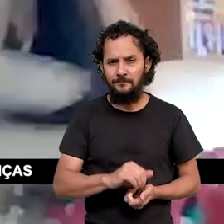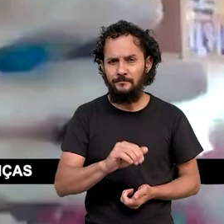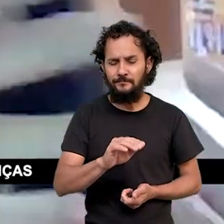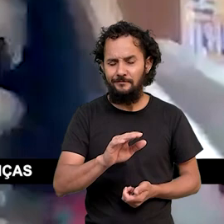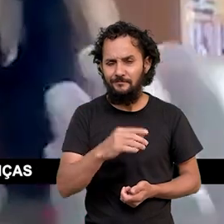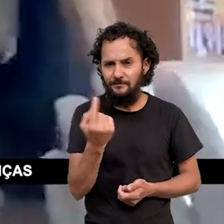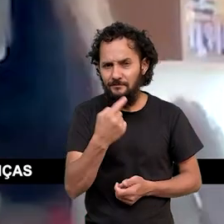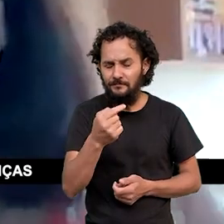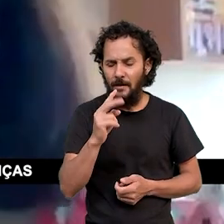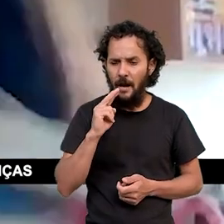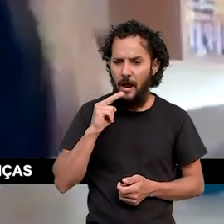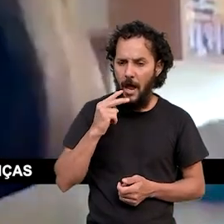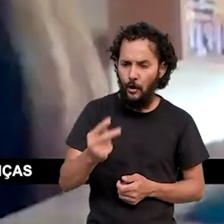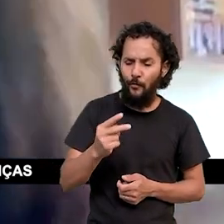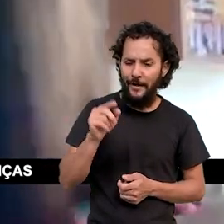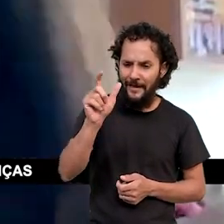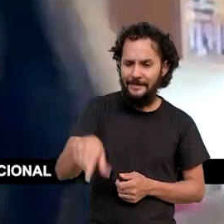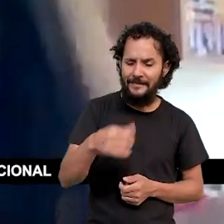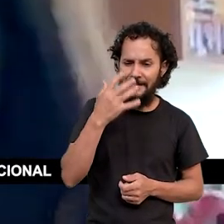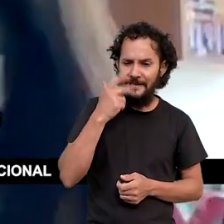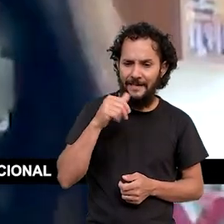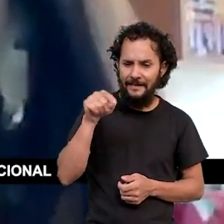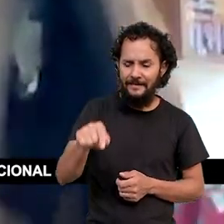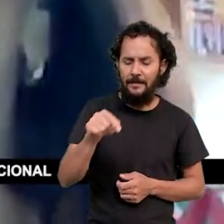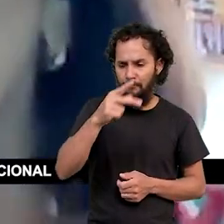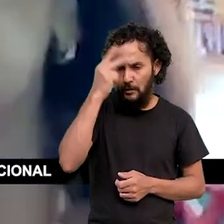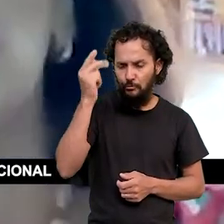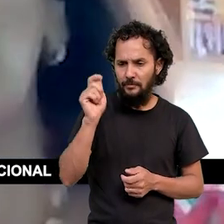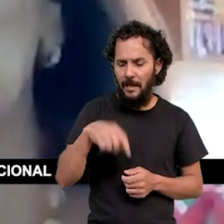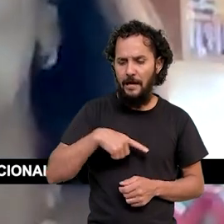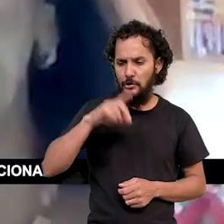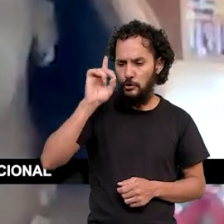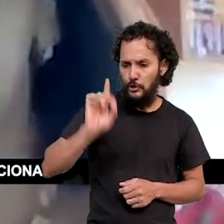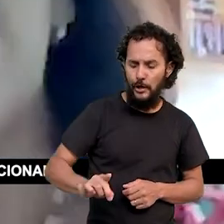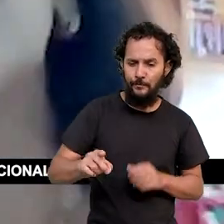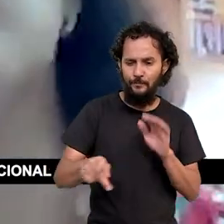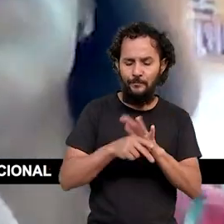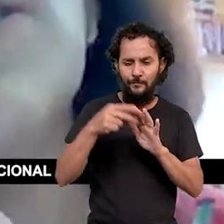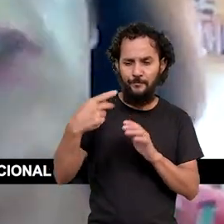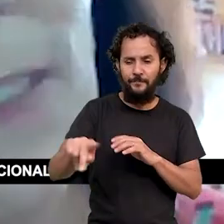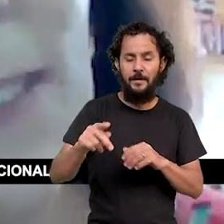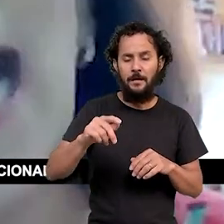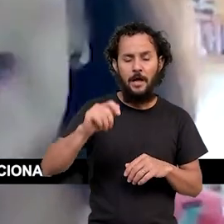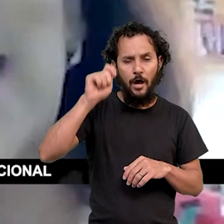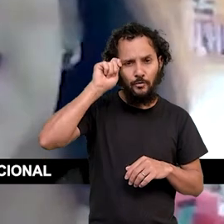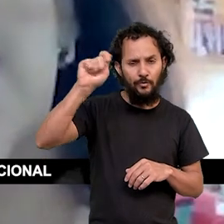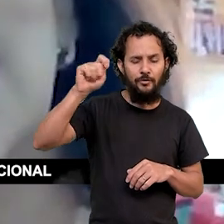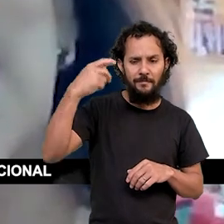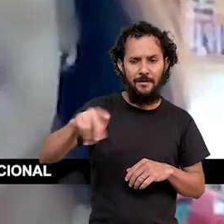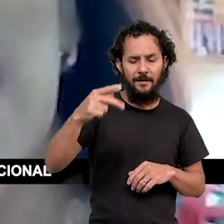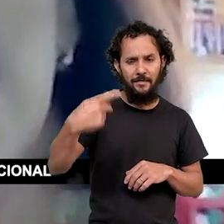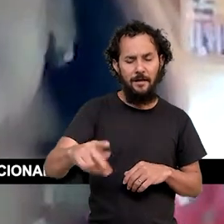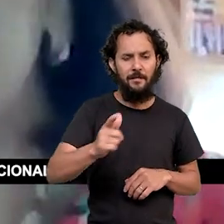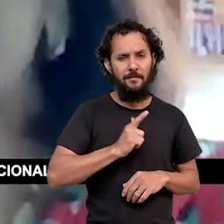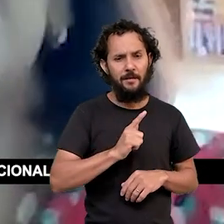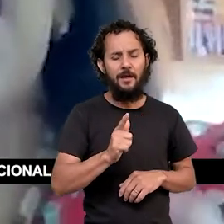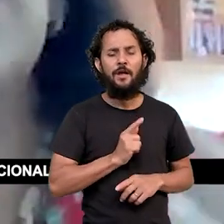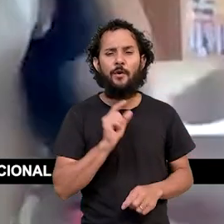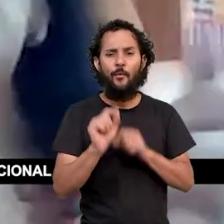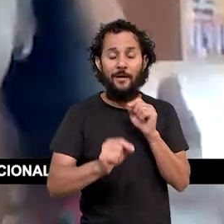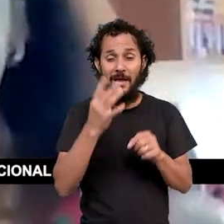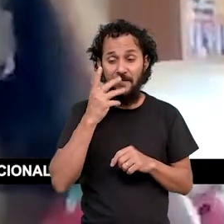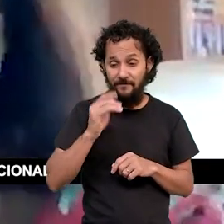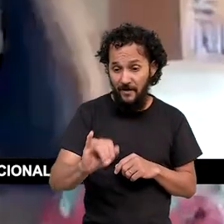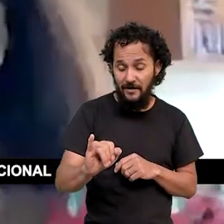Quando nós reconhecemos as crianças como sujeitos de direitos, atores sociais, que